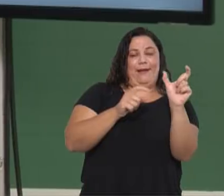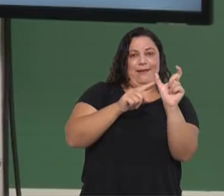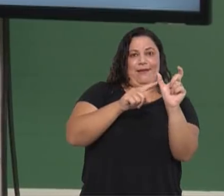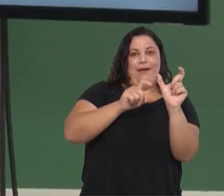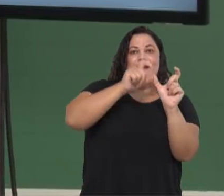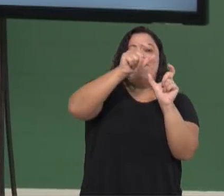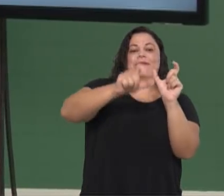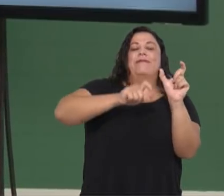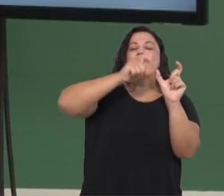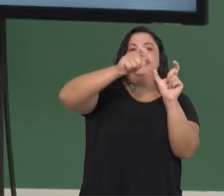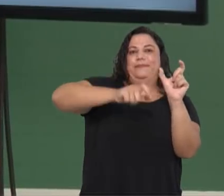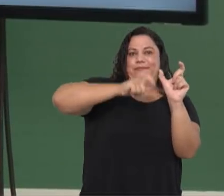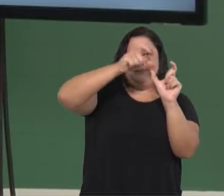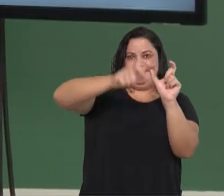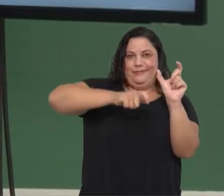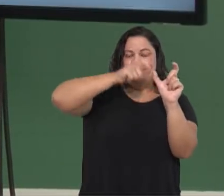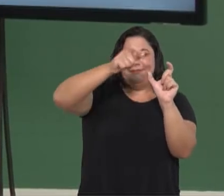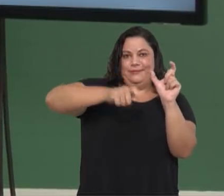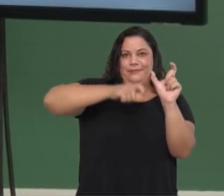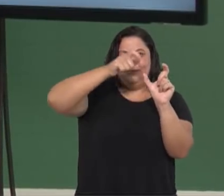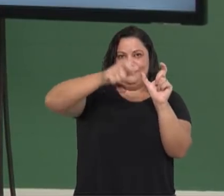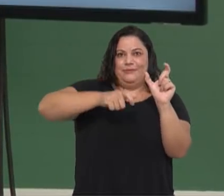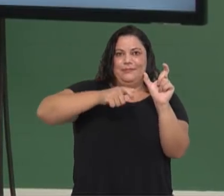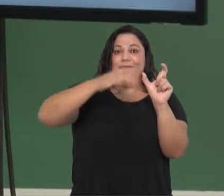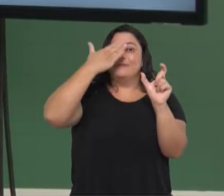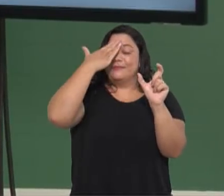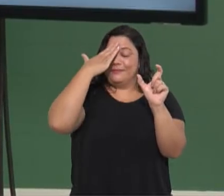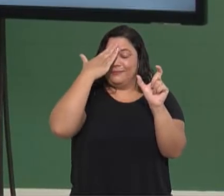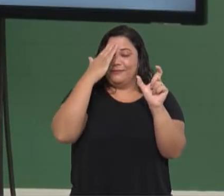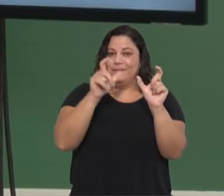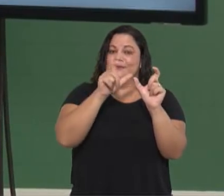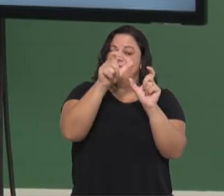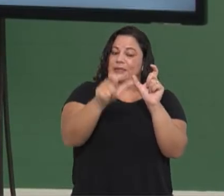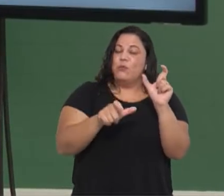plural. Falei de tempo com vocês, falei de pessoa.